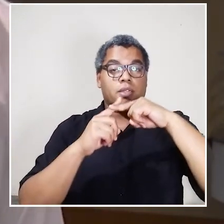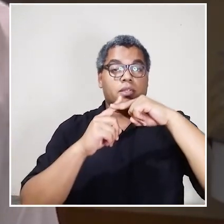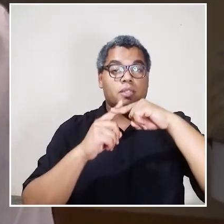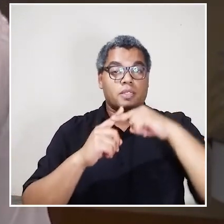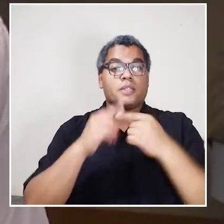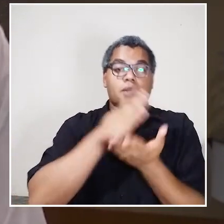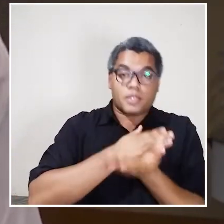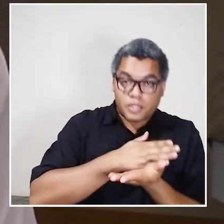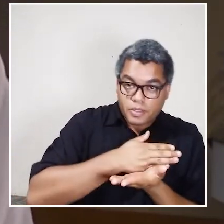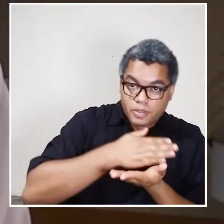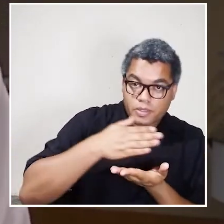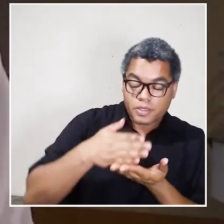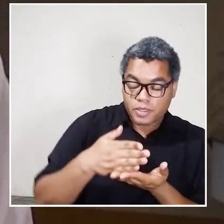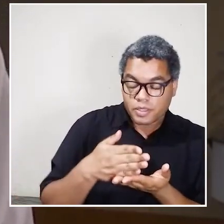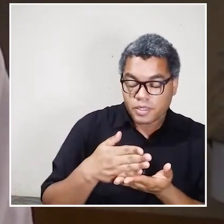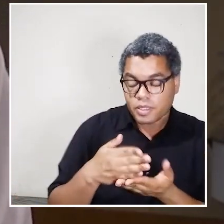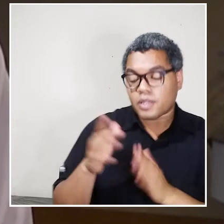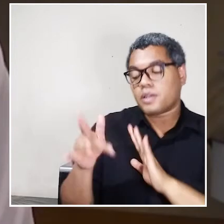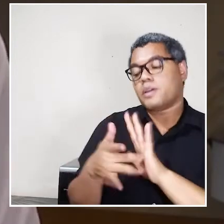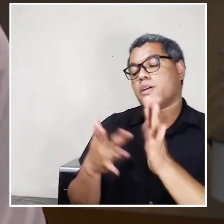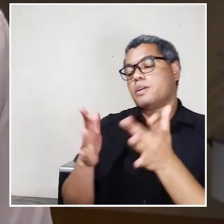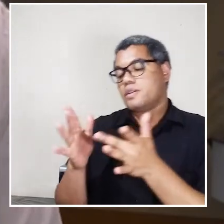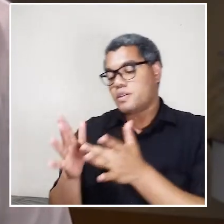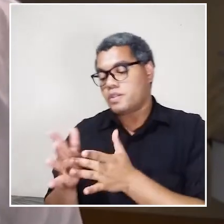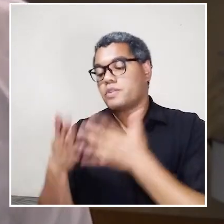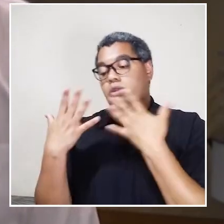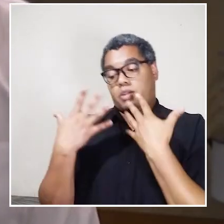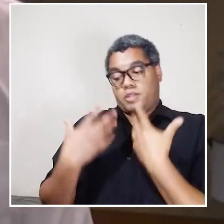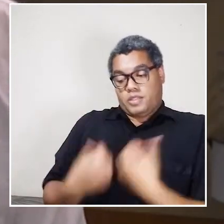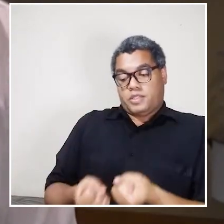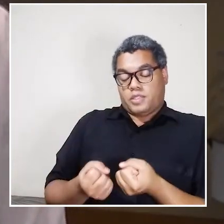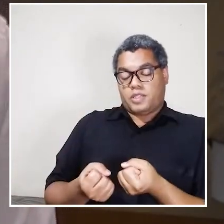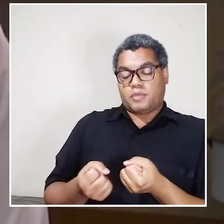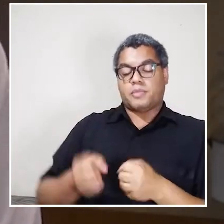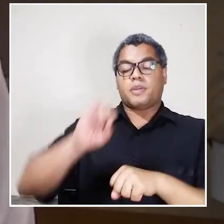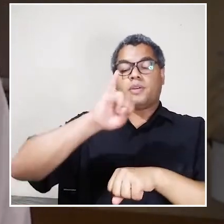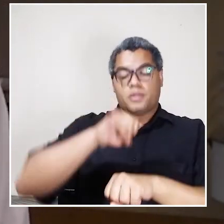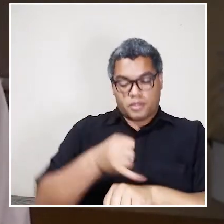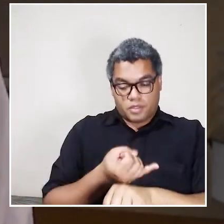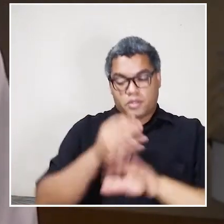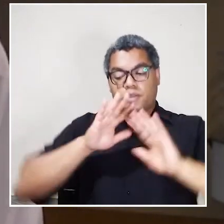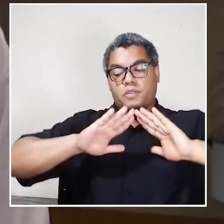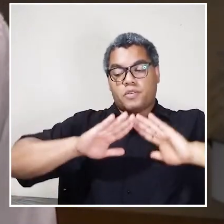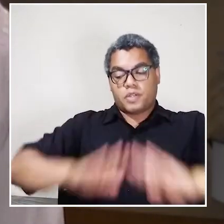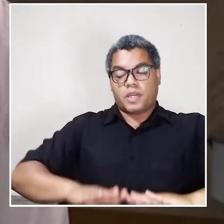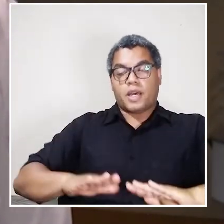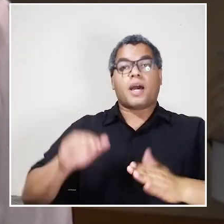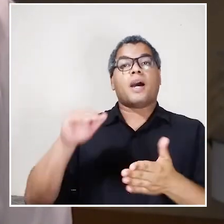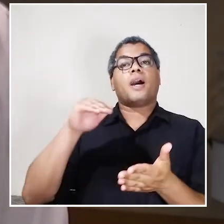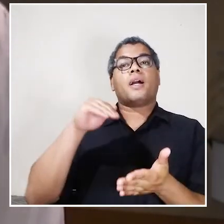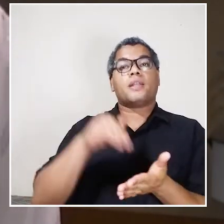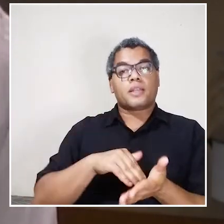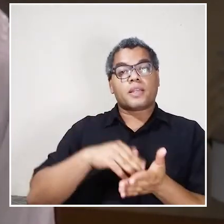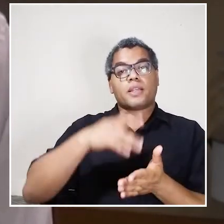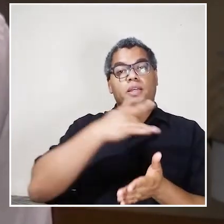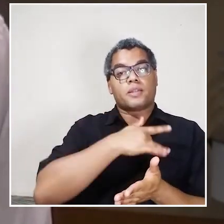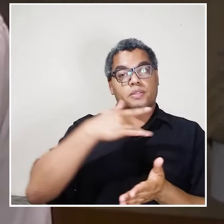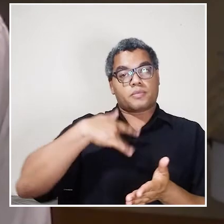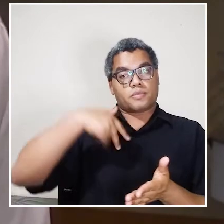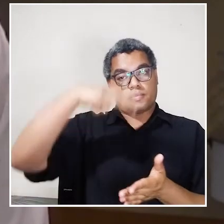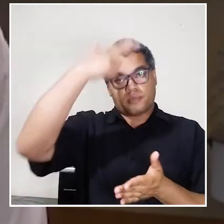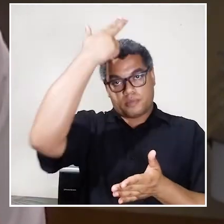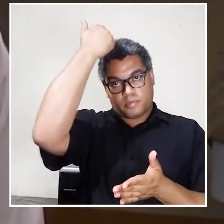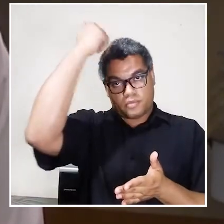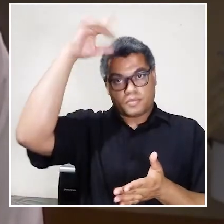a instrução do próprio Senhor Jesus para que não se ausentasse de Jerusalém até que o Espírito Santo descesse sobre ela.